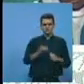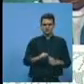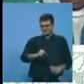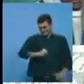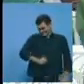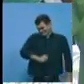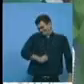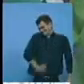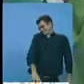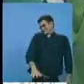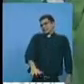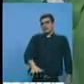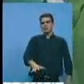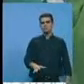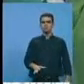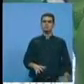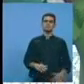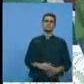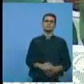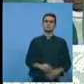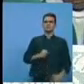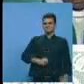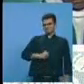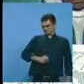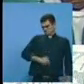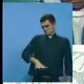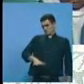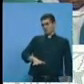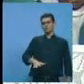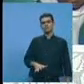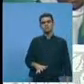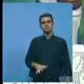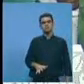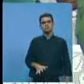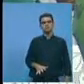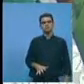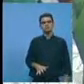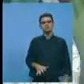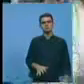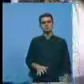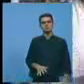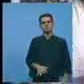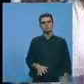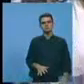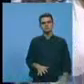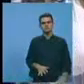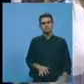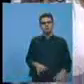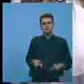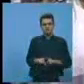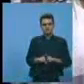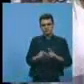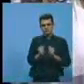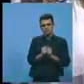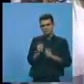Naquelas milhares de pessoas que hoje estão investindo o seu dinheiro para montar cenários de guerra.